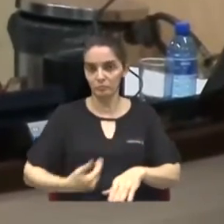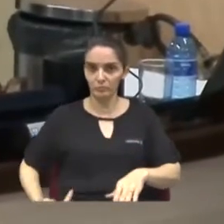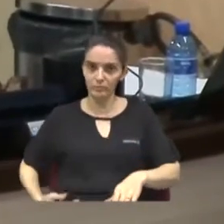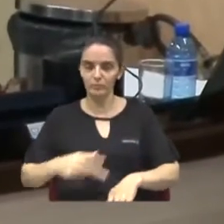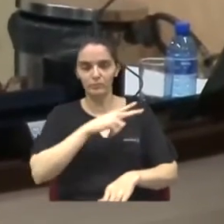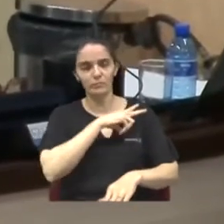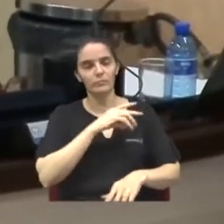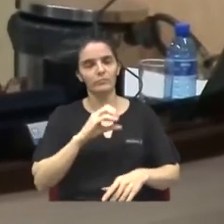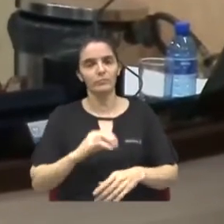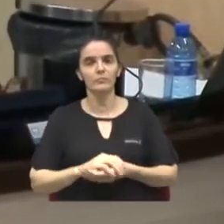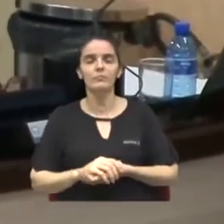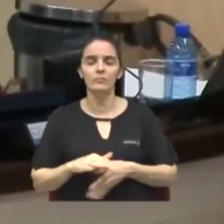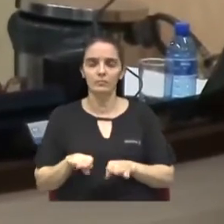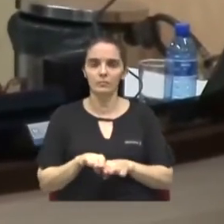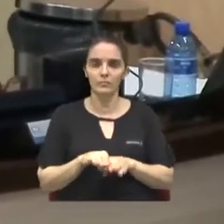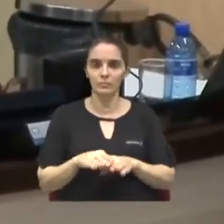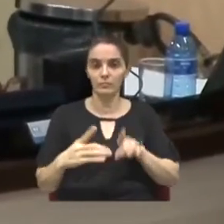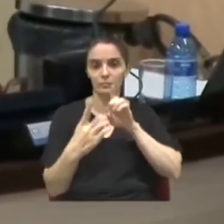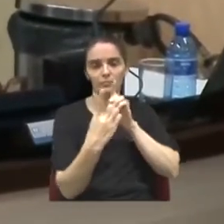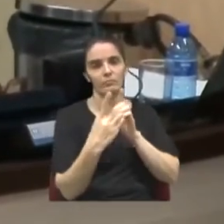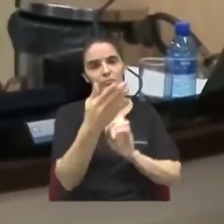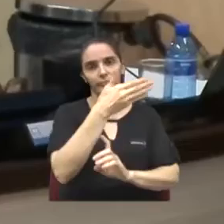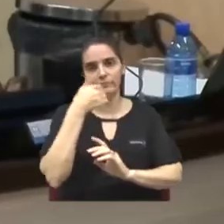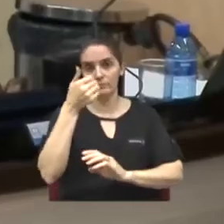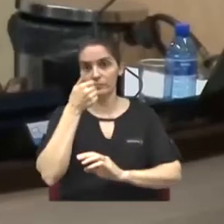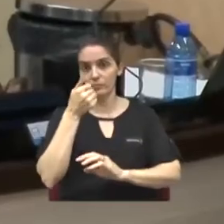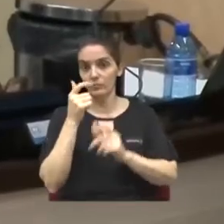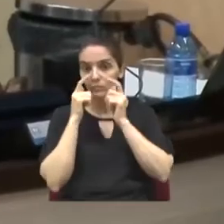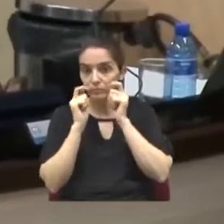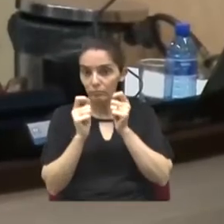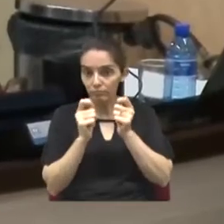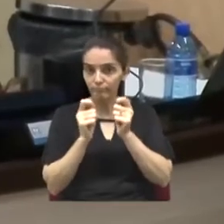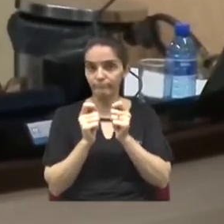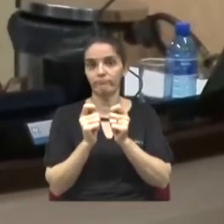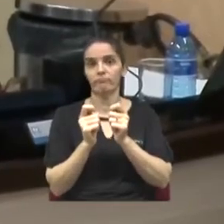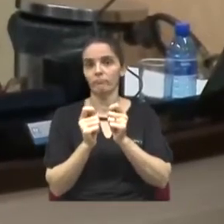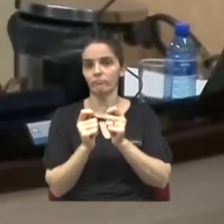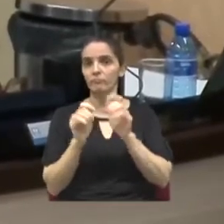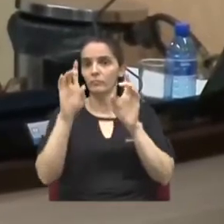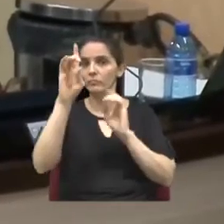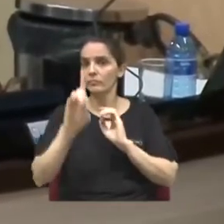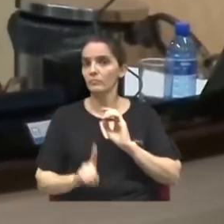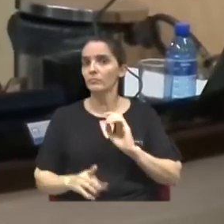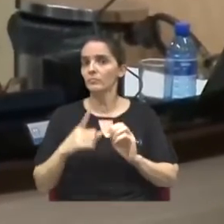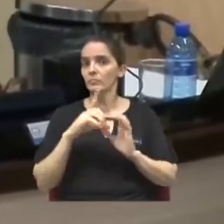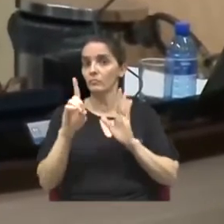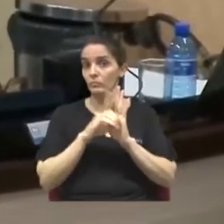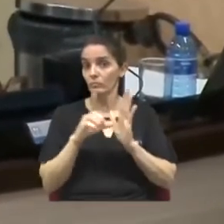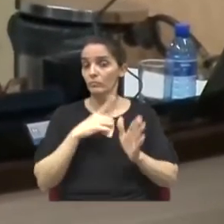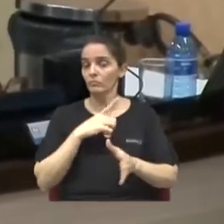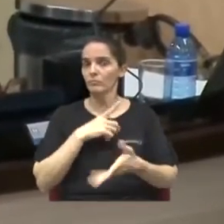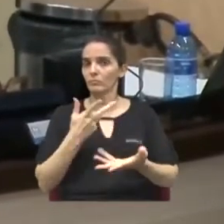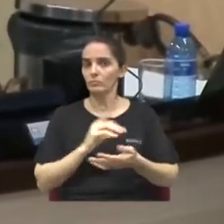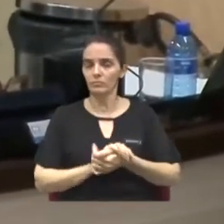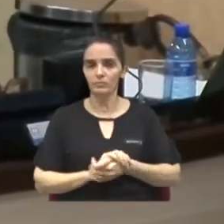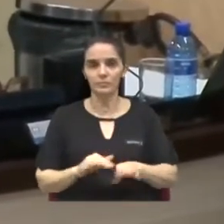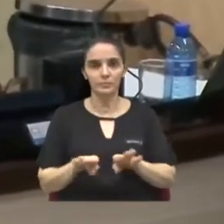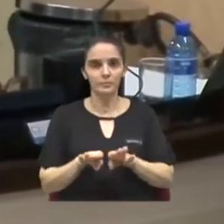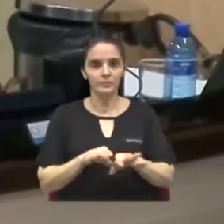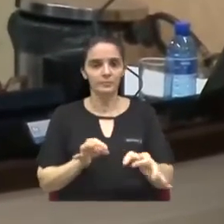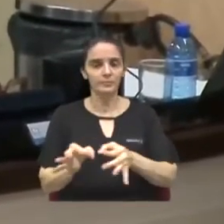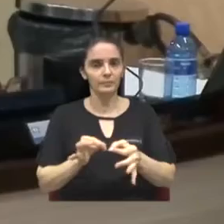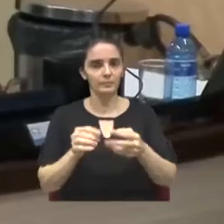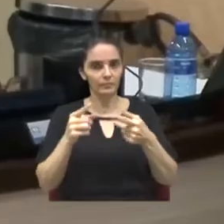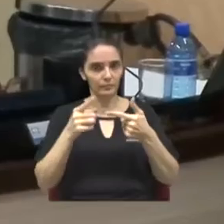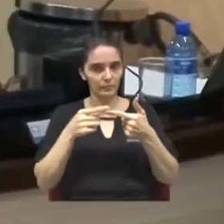um melhor atendimento, para a atenção e dar esse direito que os autistas tanto merecem. Também tem um outro projeto,